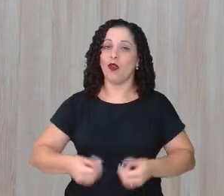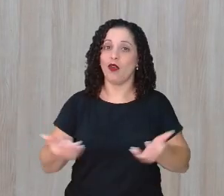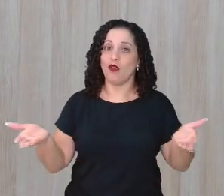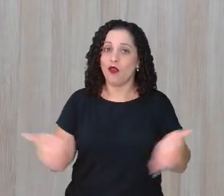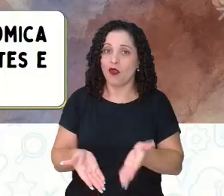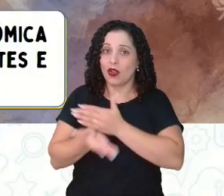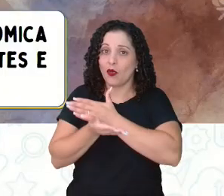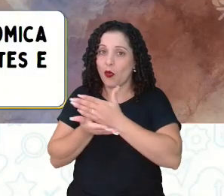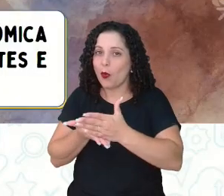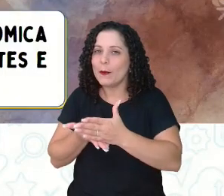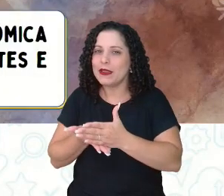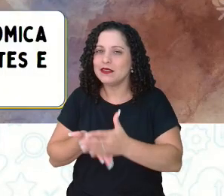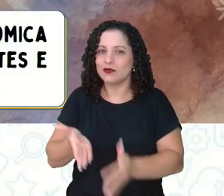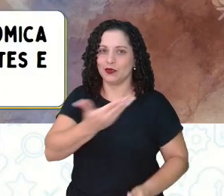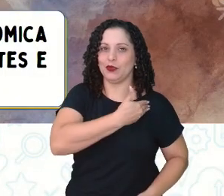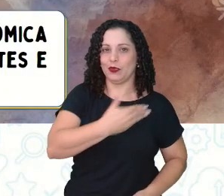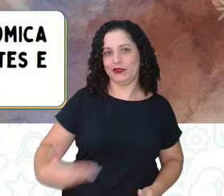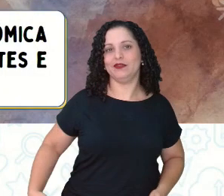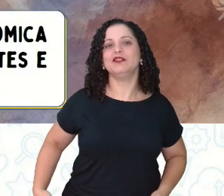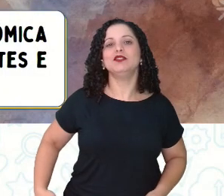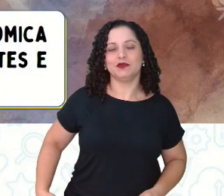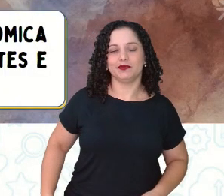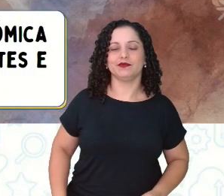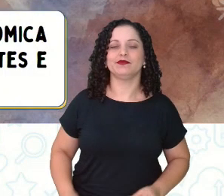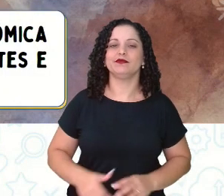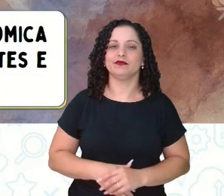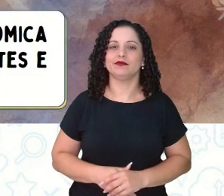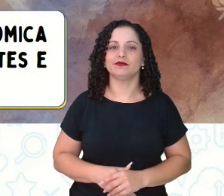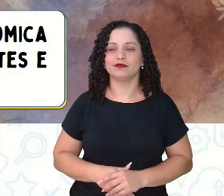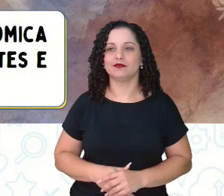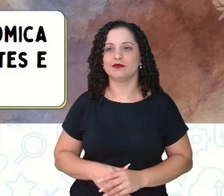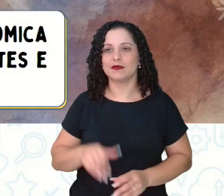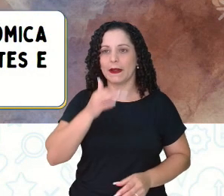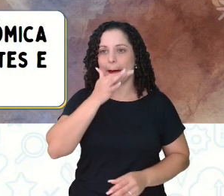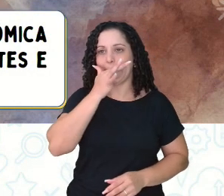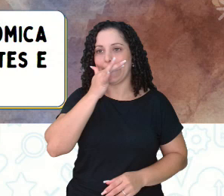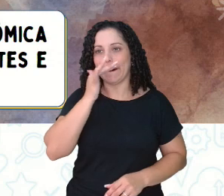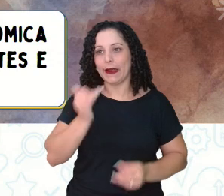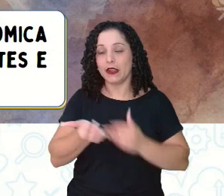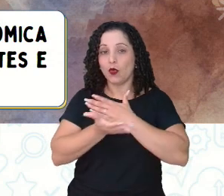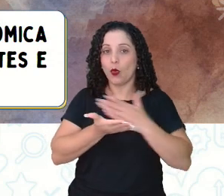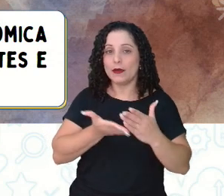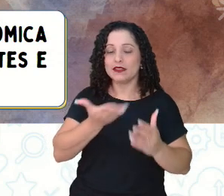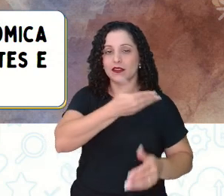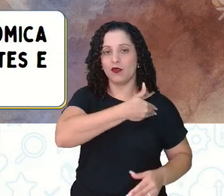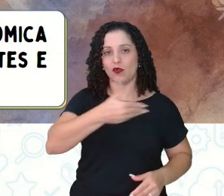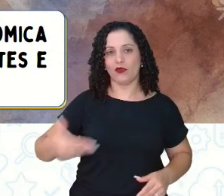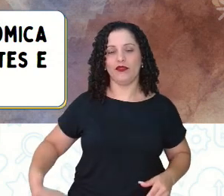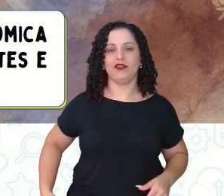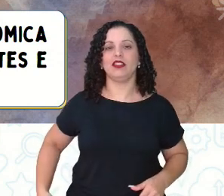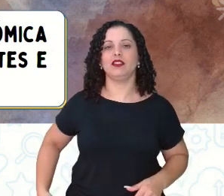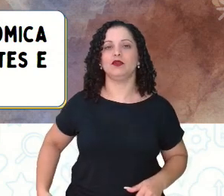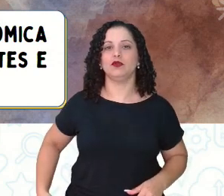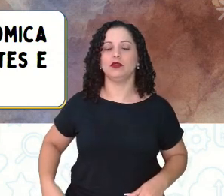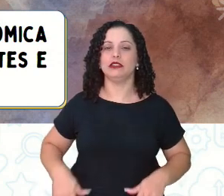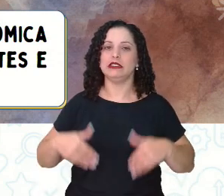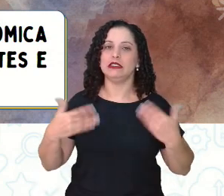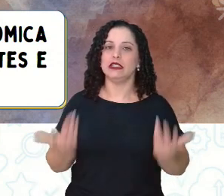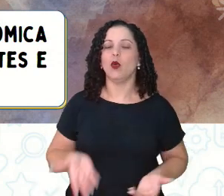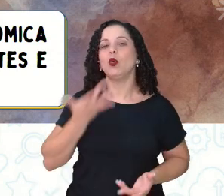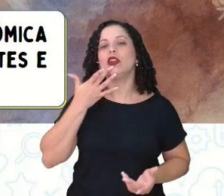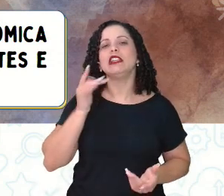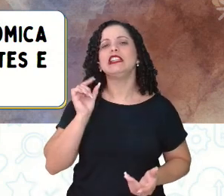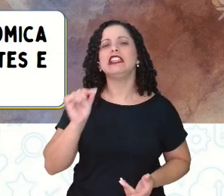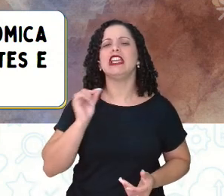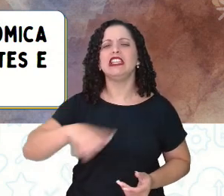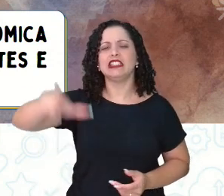tela. O fim da monarquia e se estabeleceu a república. O domínio inicial era dos girondinos. A gente